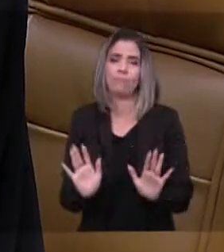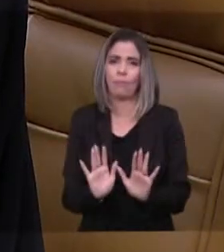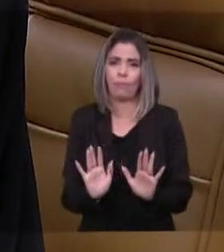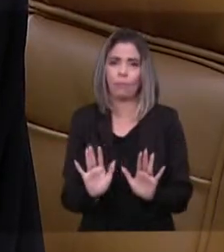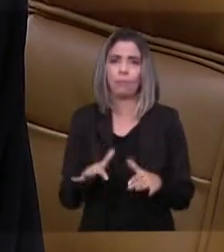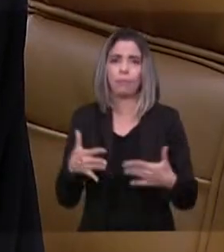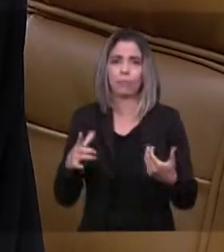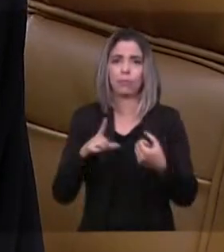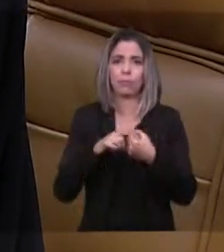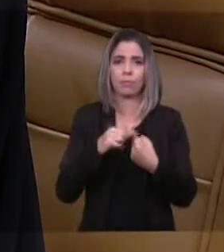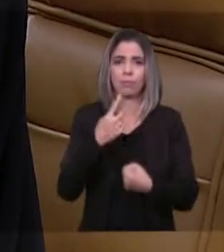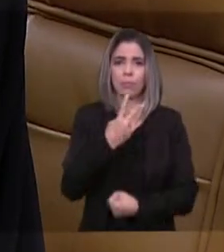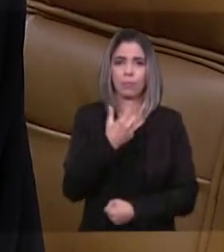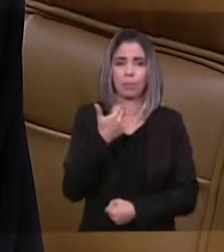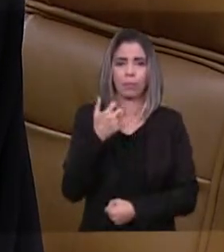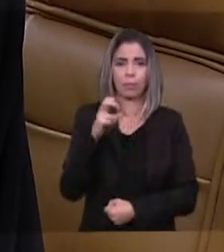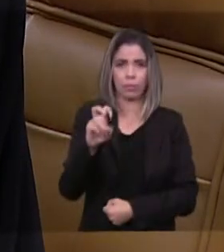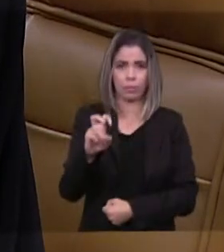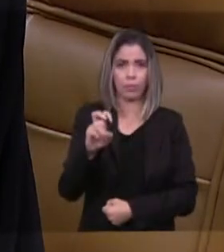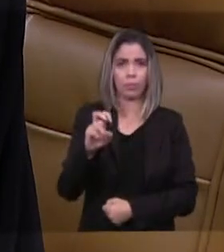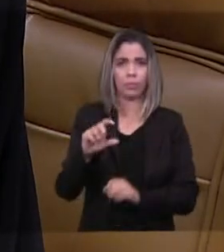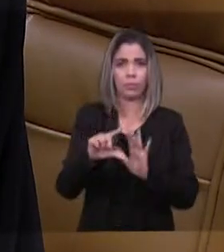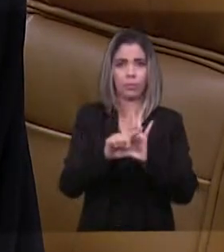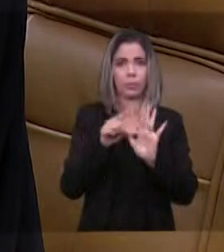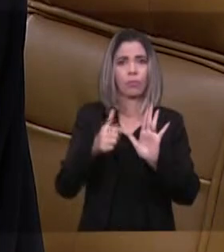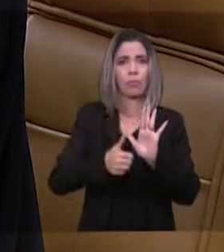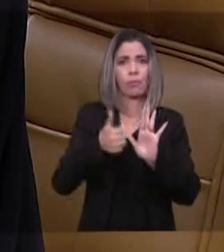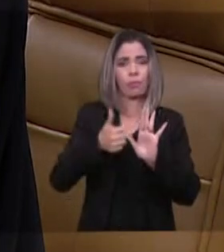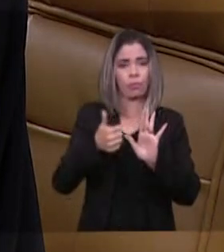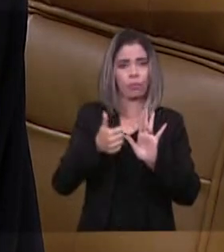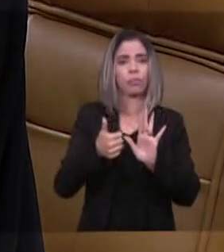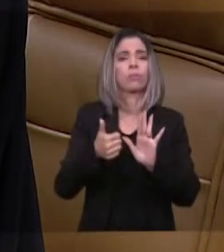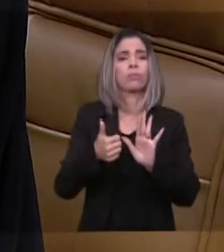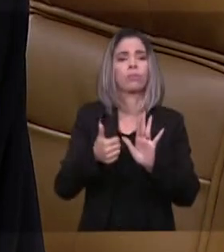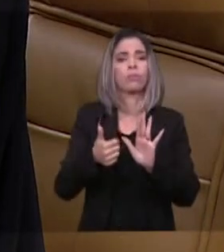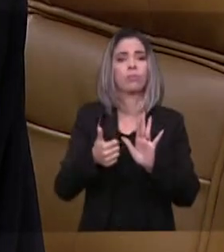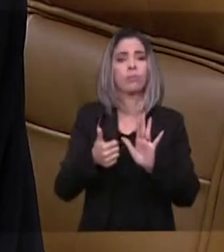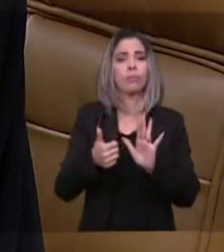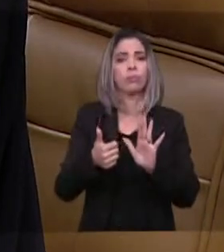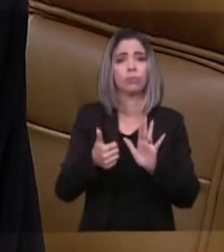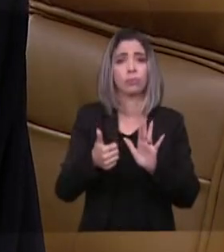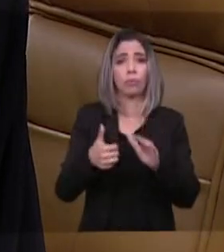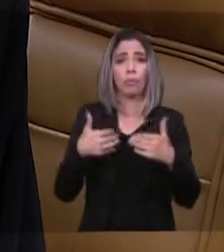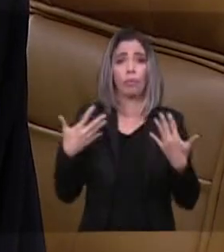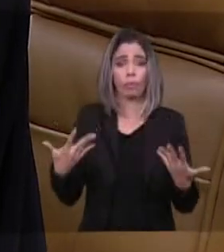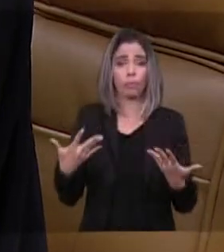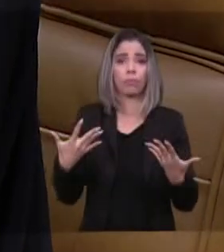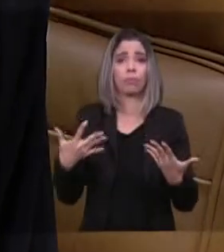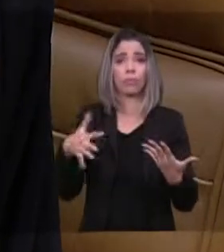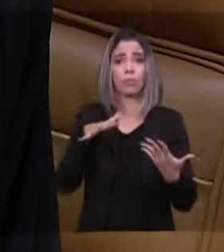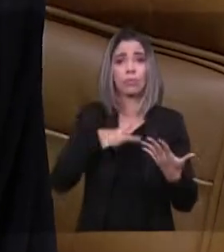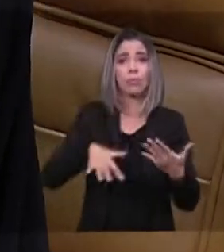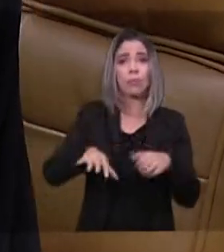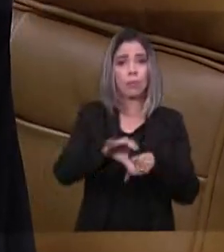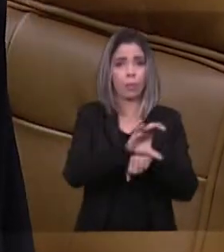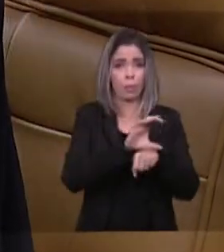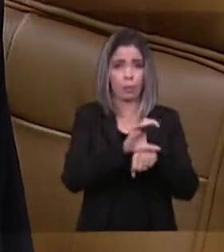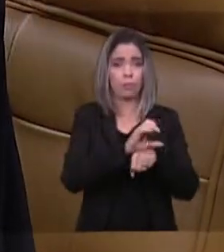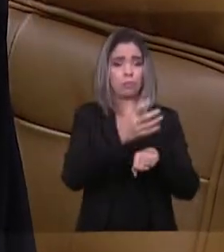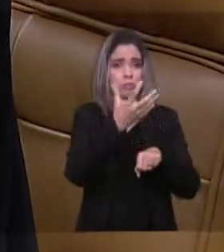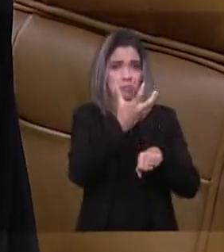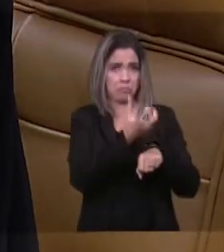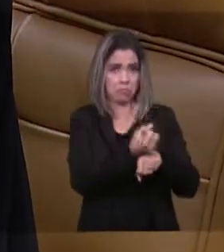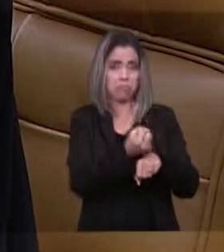Cito aqui o artigo 215, especialmente o parágrafo 1º, e prossigo dizendo, como se vê, o sistema constitucional reconhece